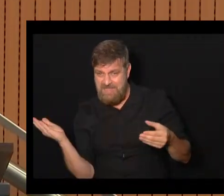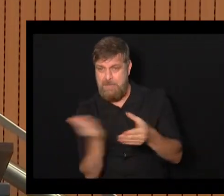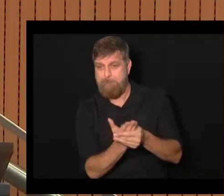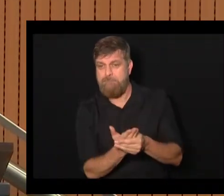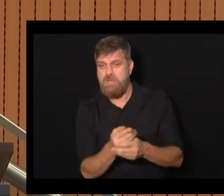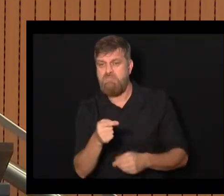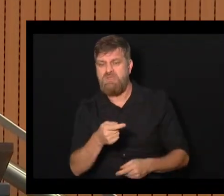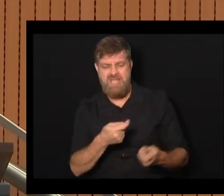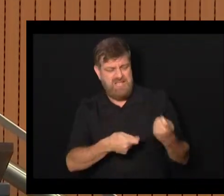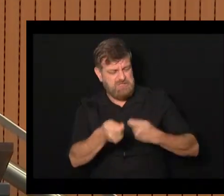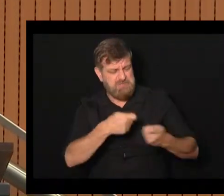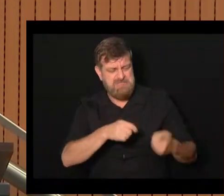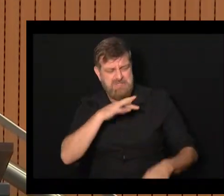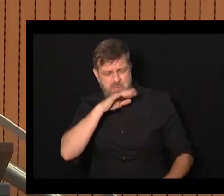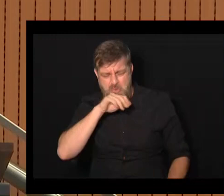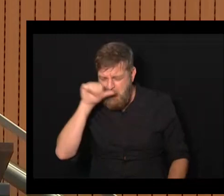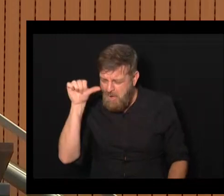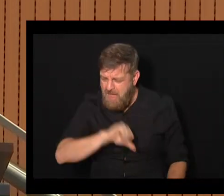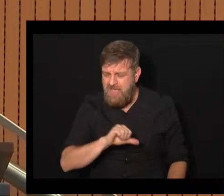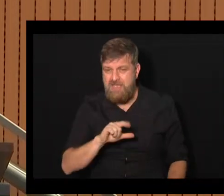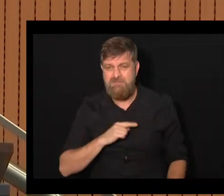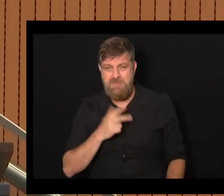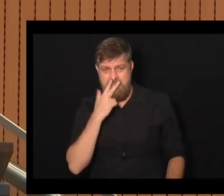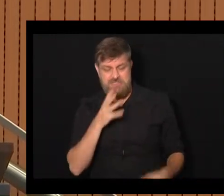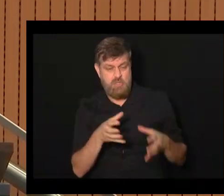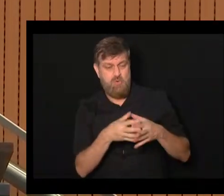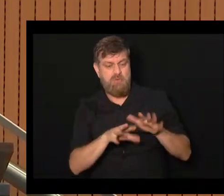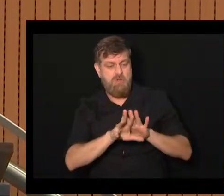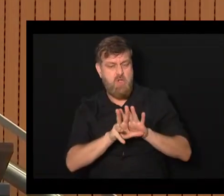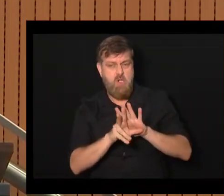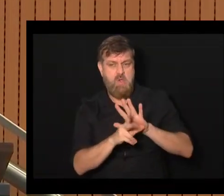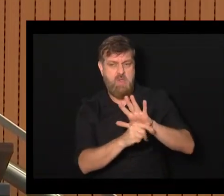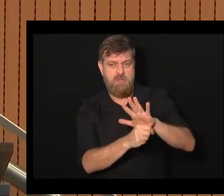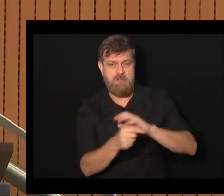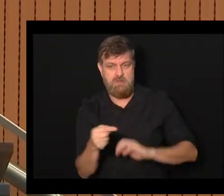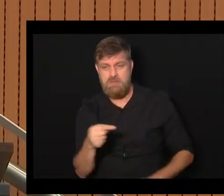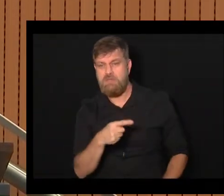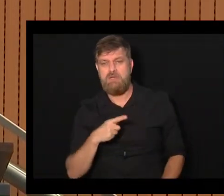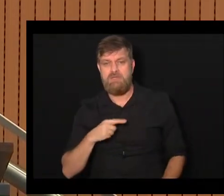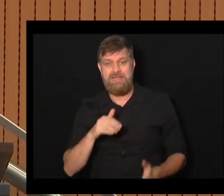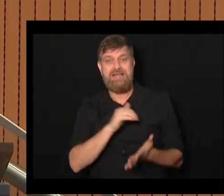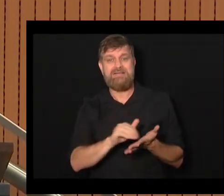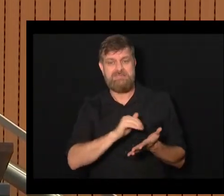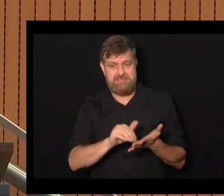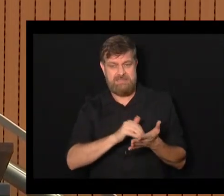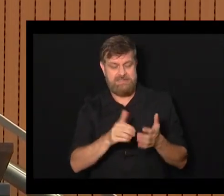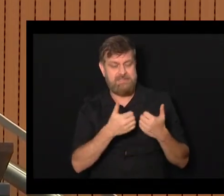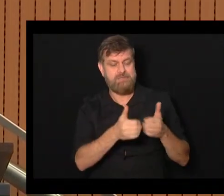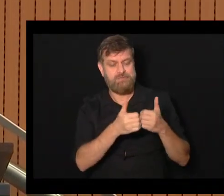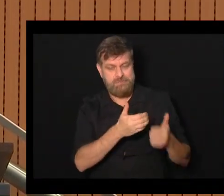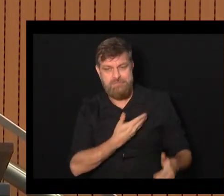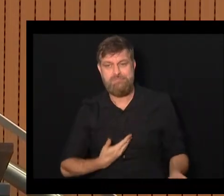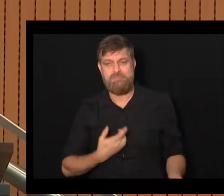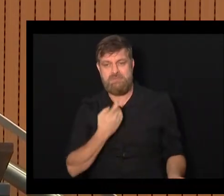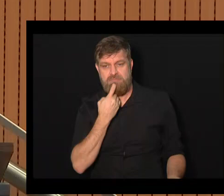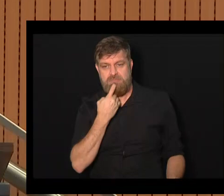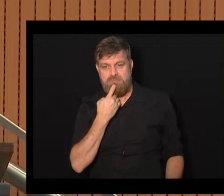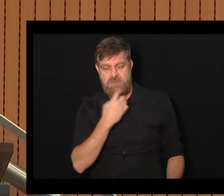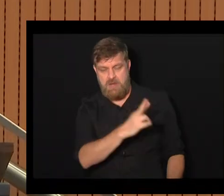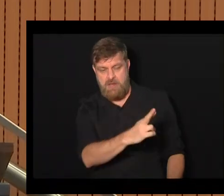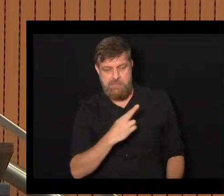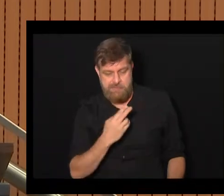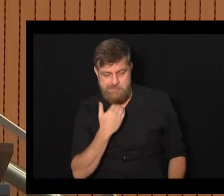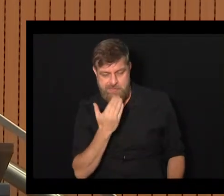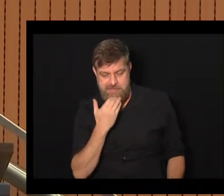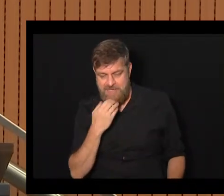má gestão, da organização criminosa que culmina a Secretaria de Transporte de Campinas, também não tive as